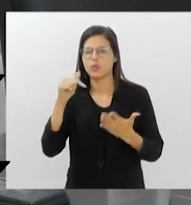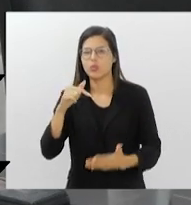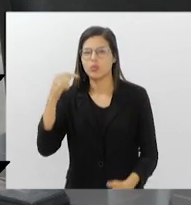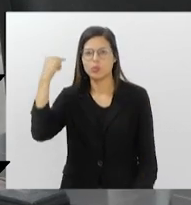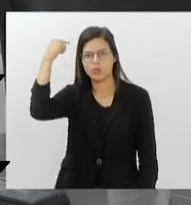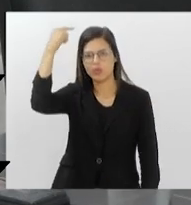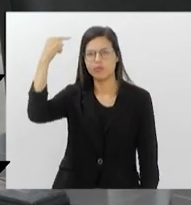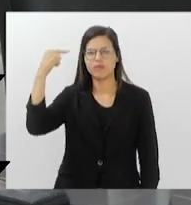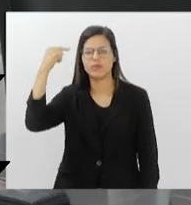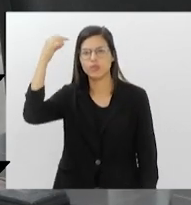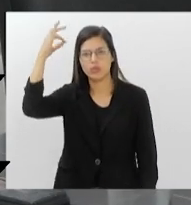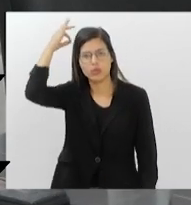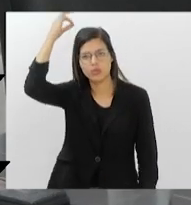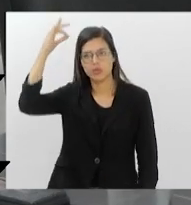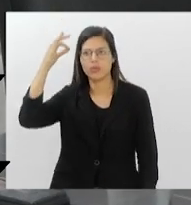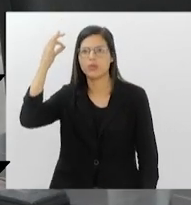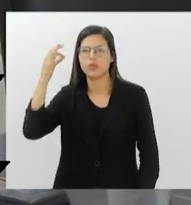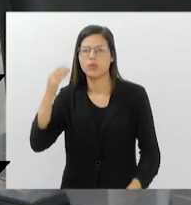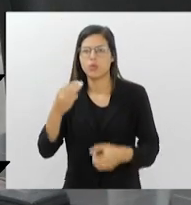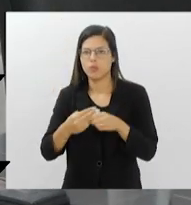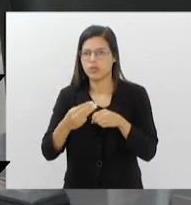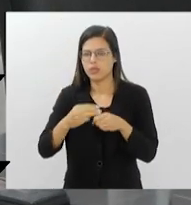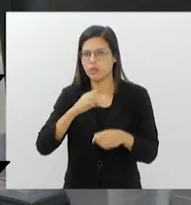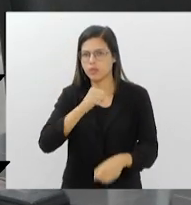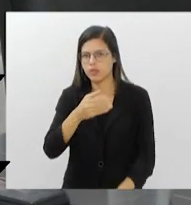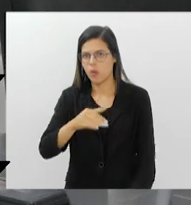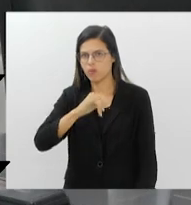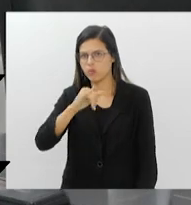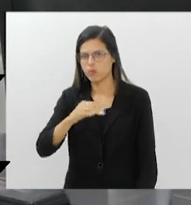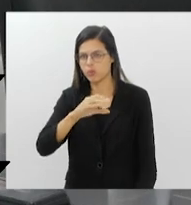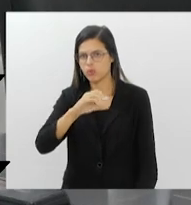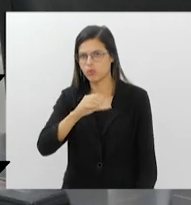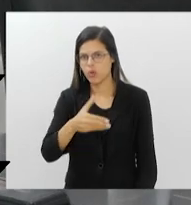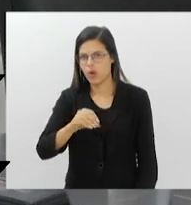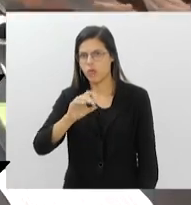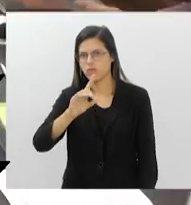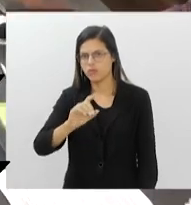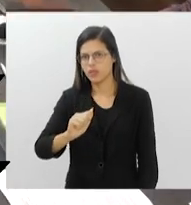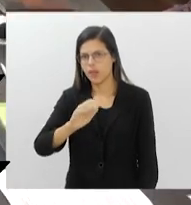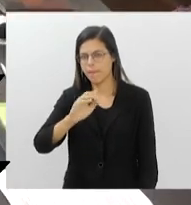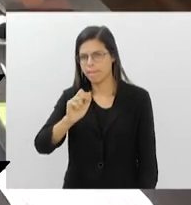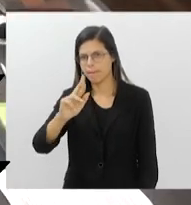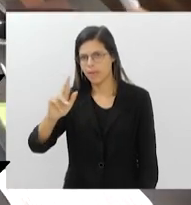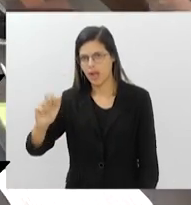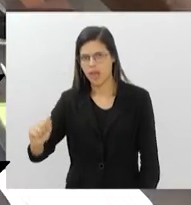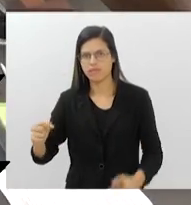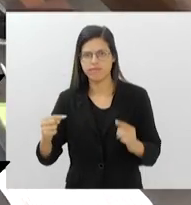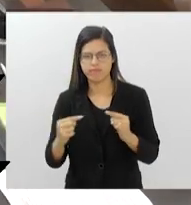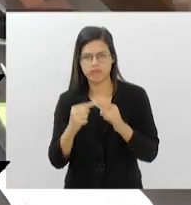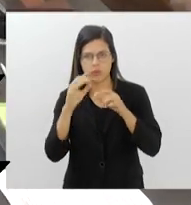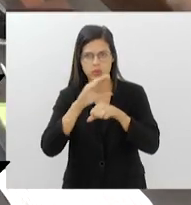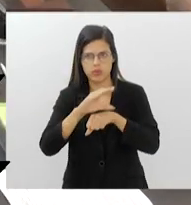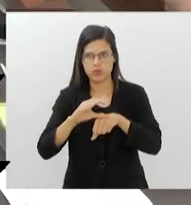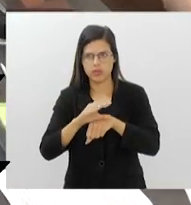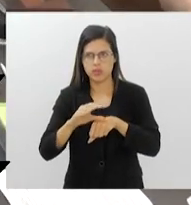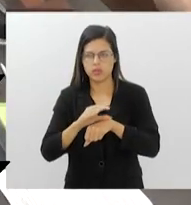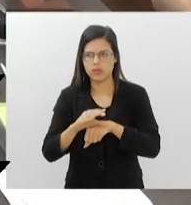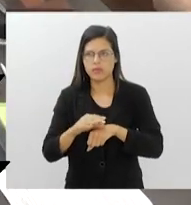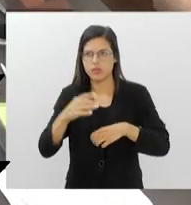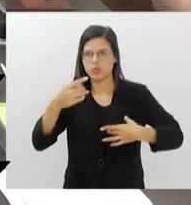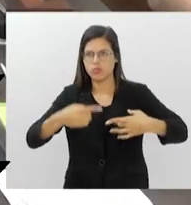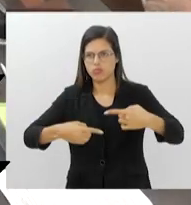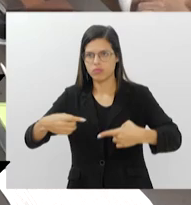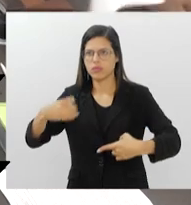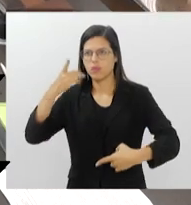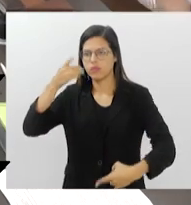da Barra relatora Deputado Fred Pacheco parecer pela constitucionalidade tem discussão Presidente para discutir Deputado Luis